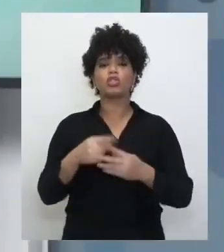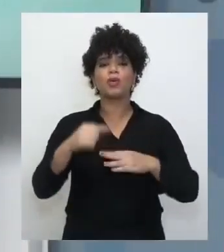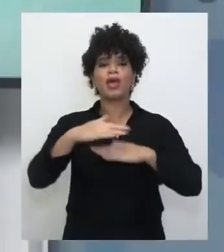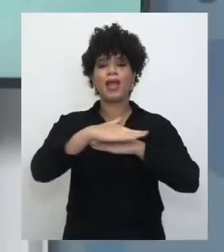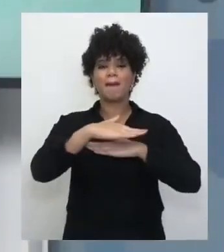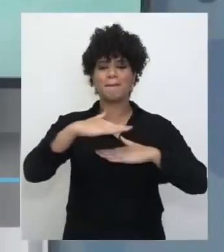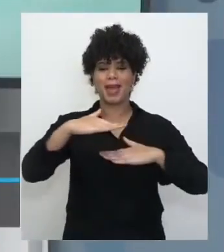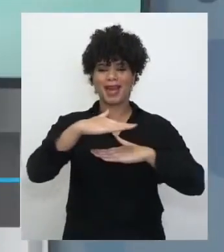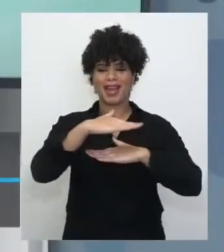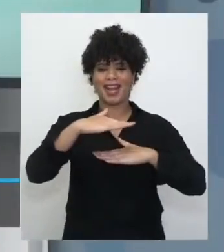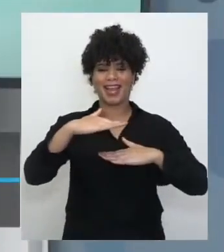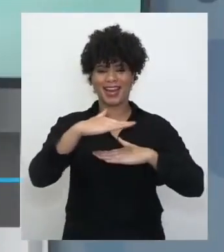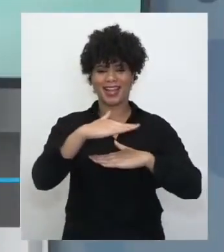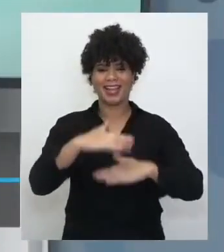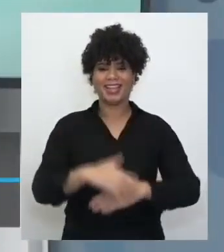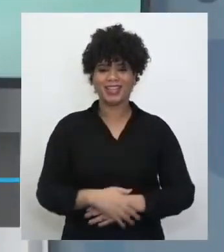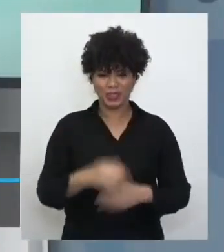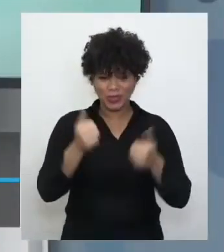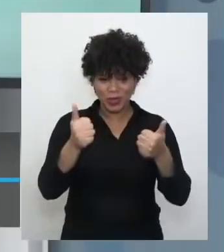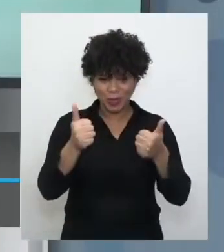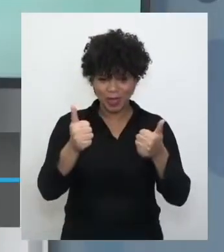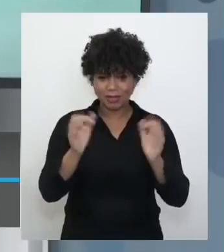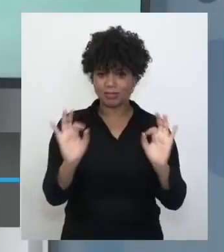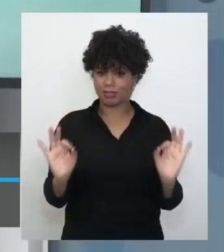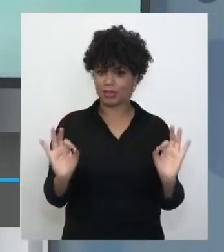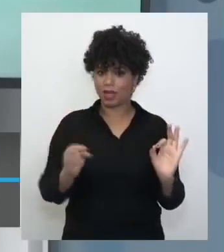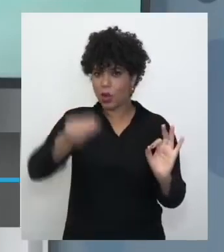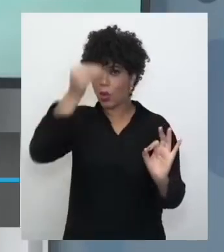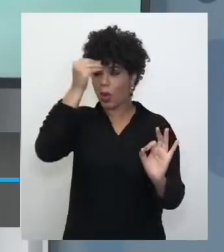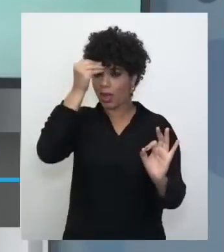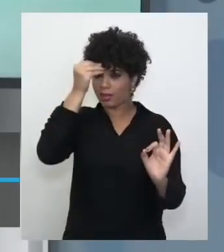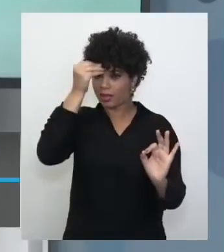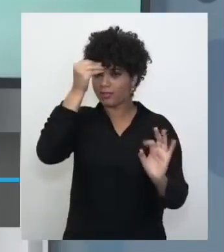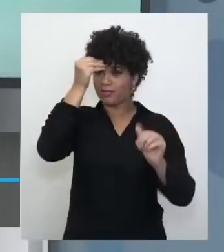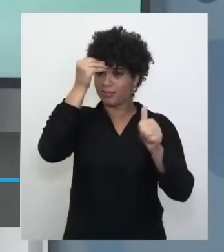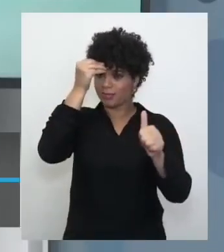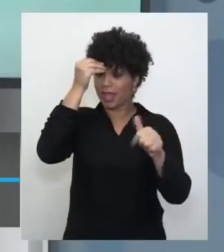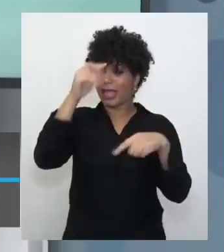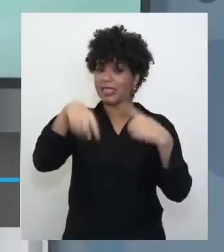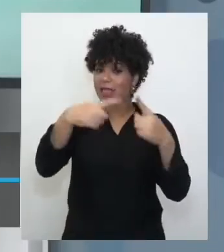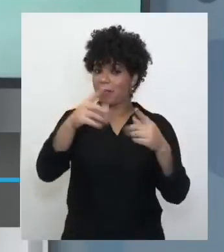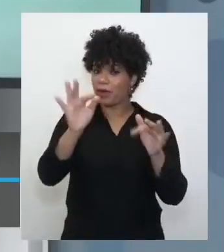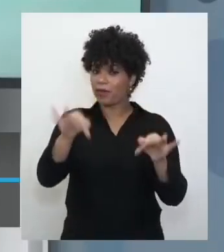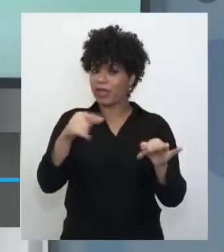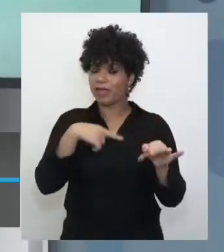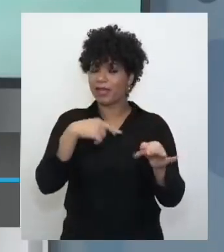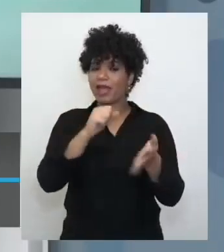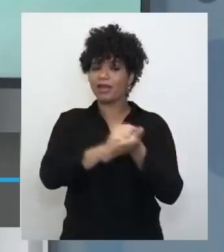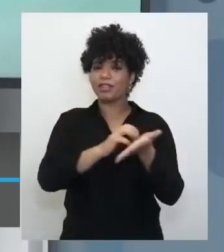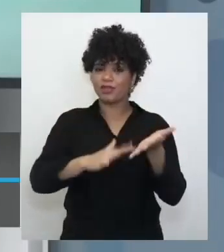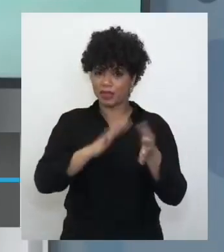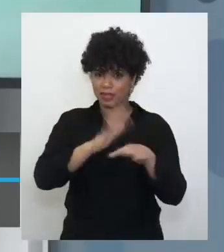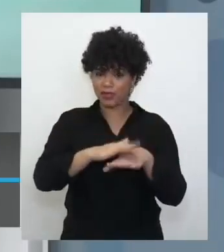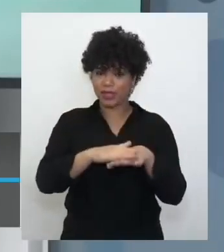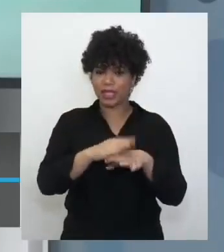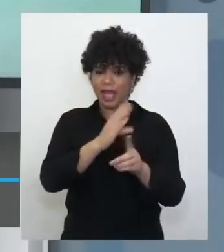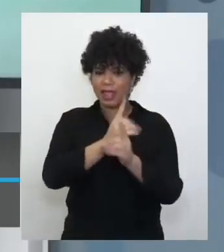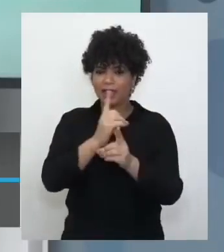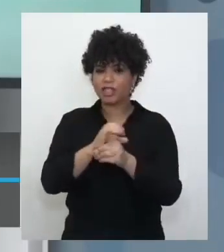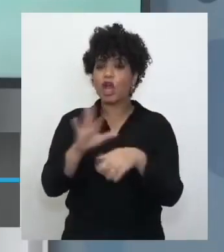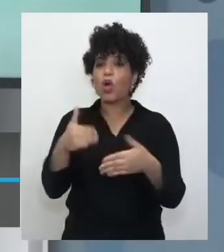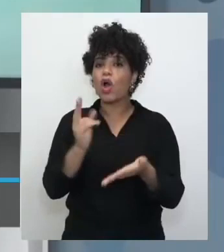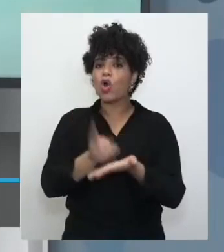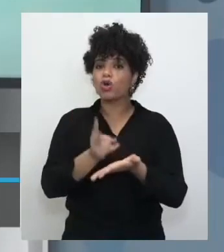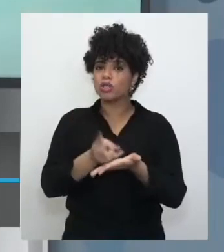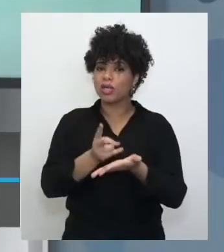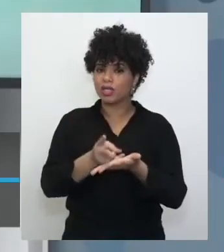paralela ao eixo x. Tudo bem, é constante? Guarda ela aí no bolso que mais para o final da aula a gente vai fazer vários exercícios e vai ter que identificar qual é a constante,